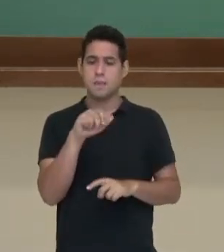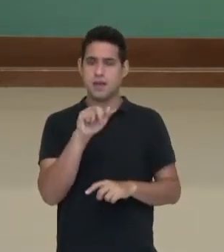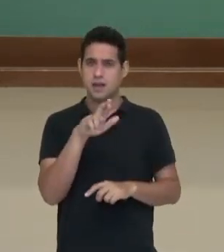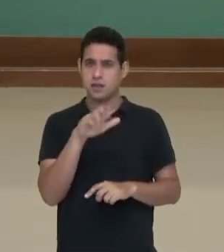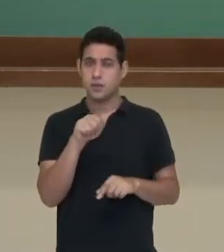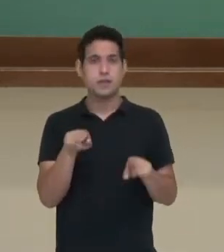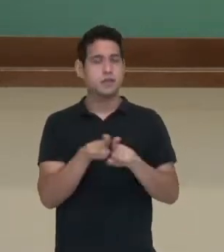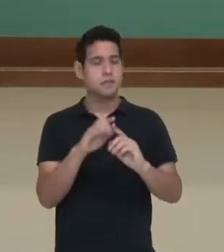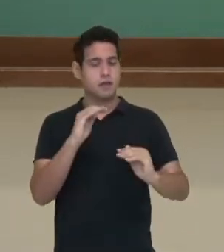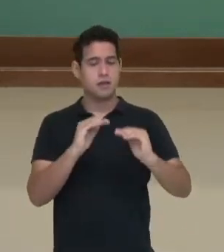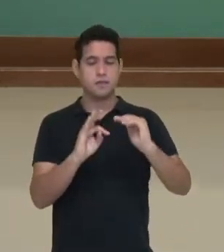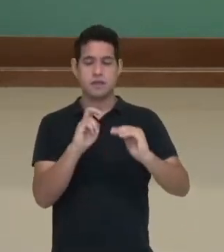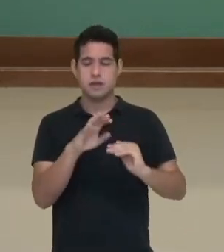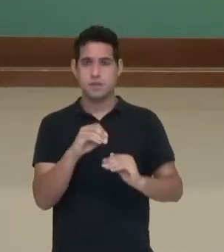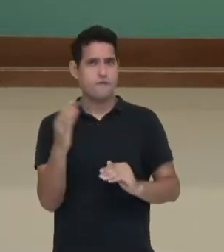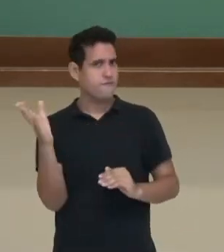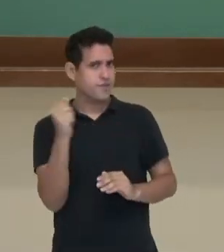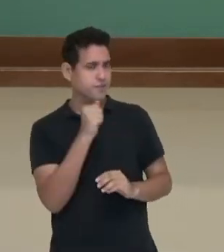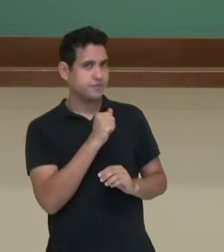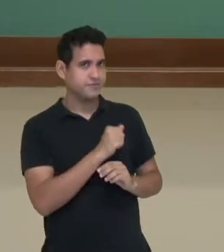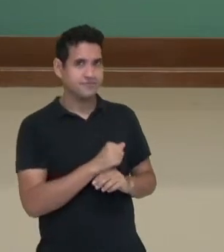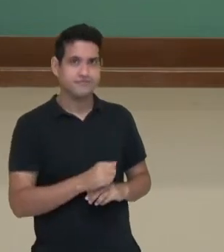térmico 2. Bora lá então?